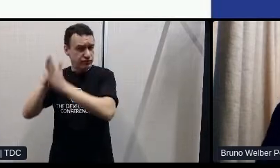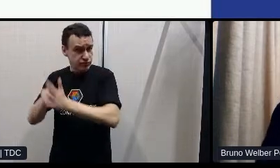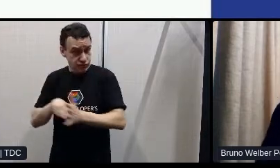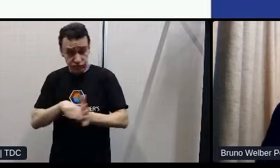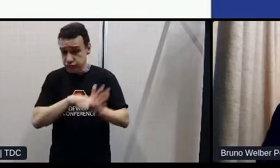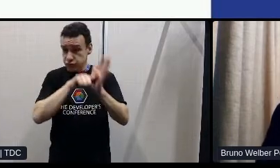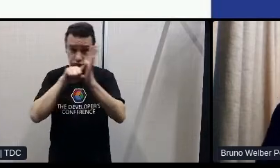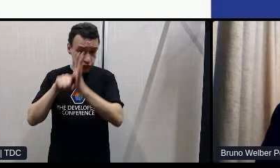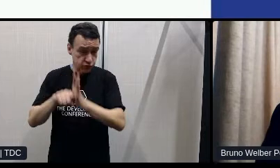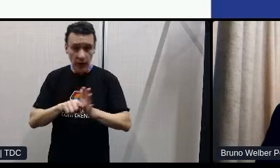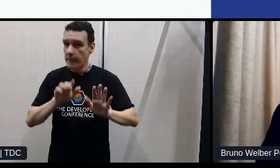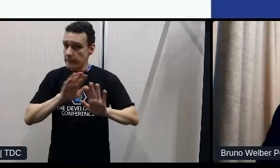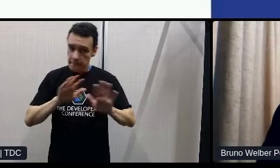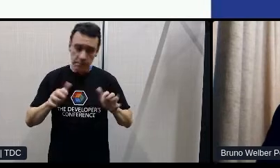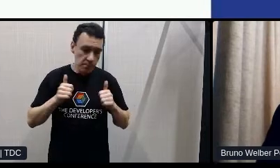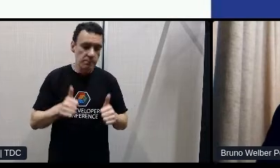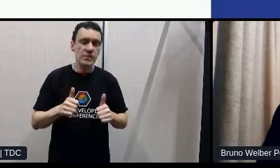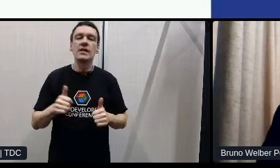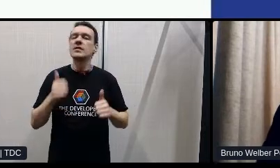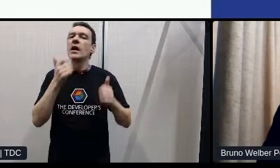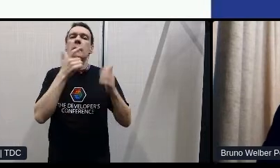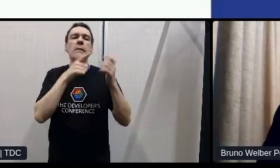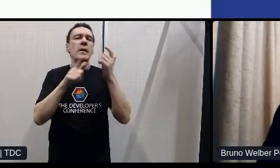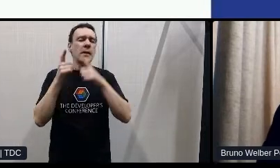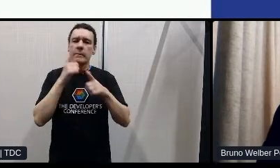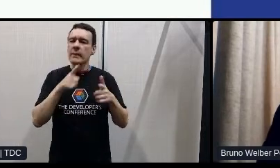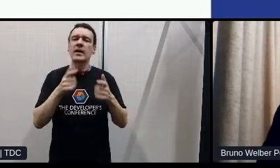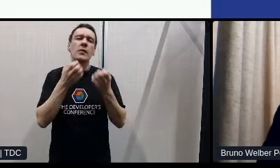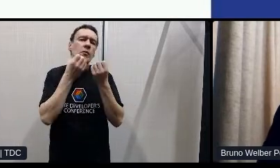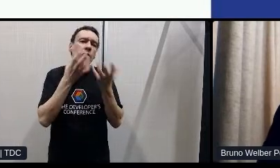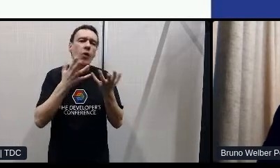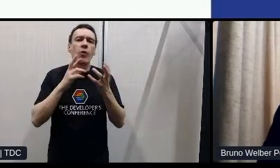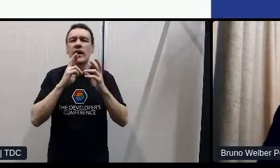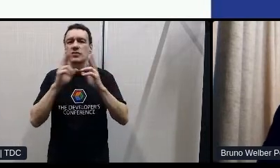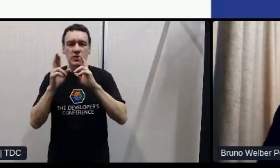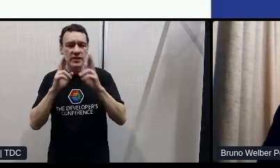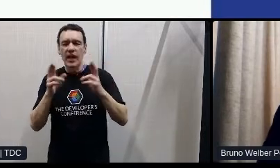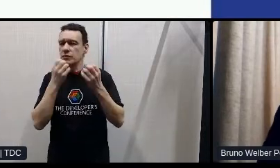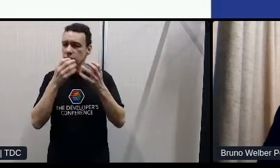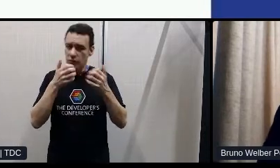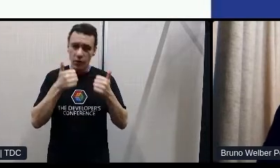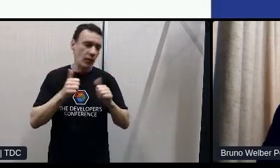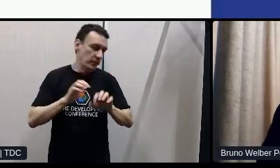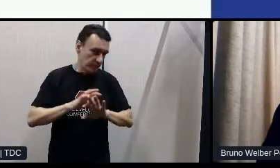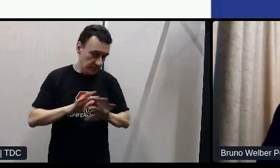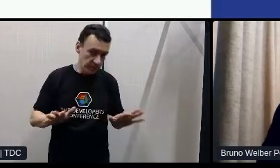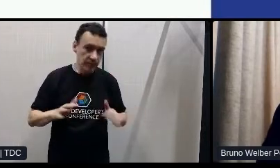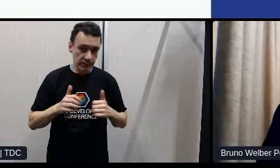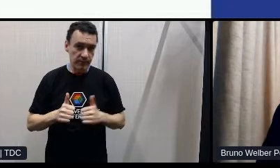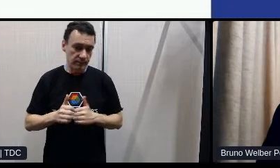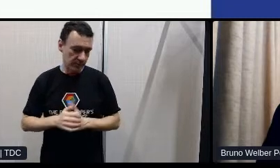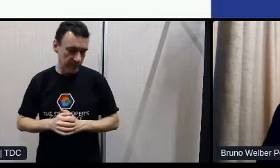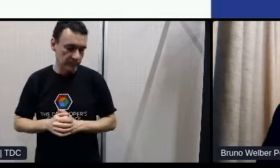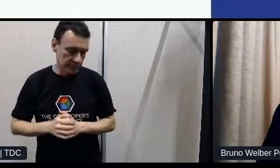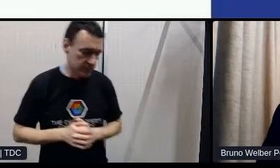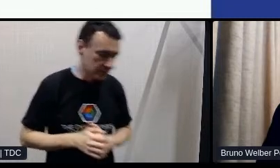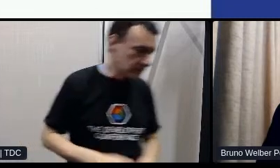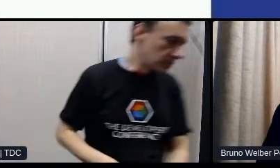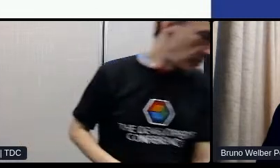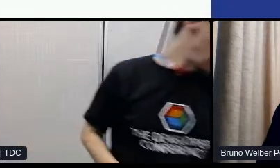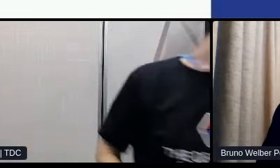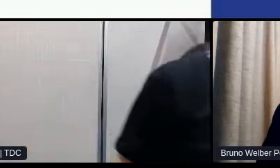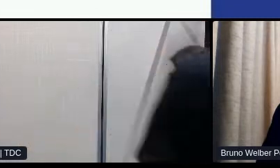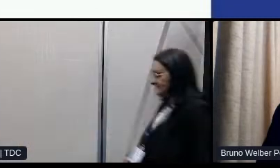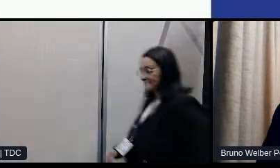bons resultados, já mostrarei para vocês. Conseguiríamos bons resultados lá em 2018, e esses resultados falaram: "Não, espera,